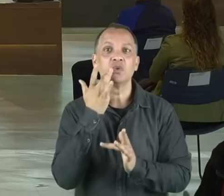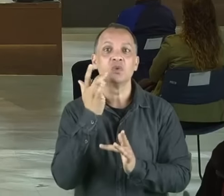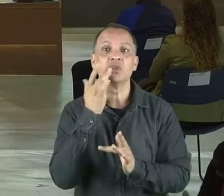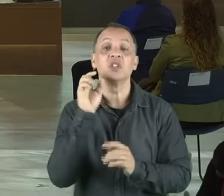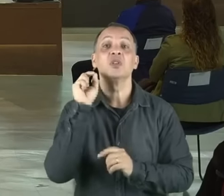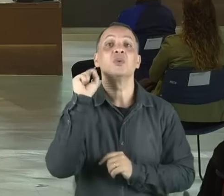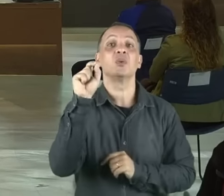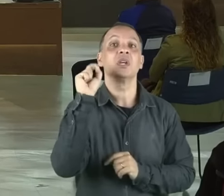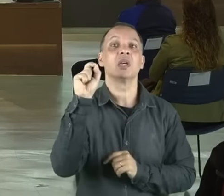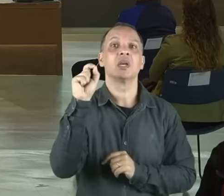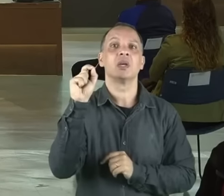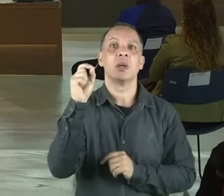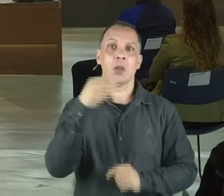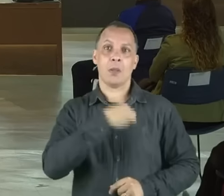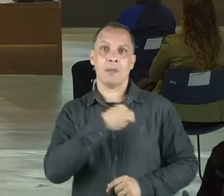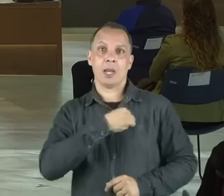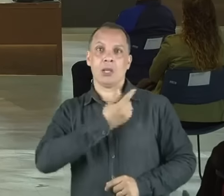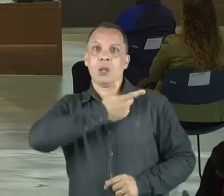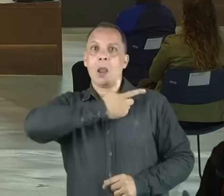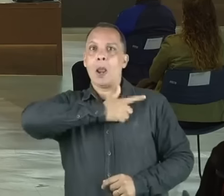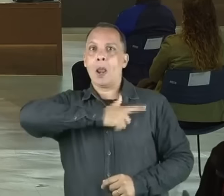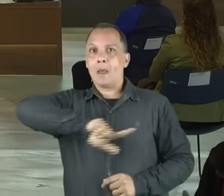todo pecado